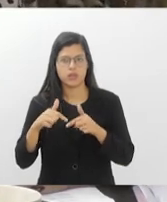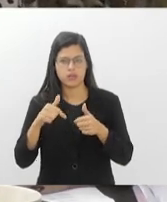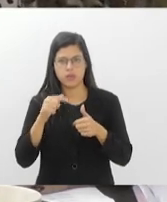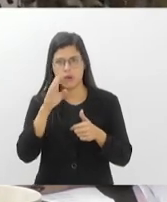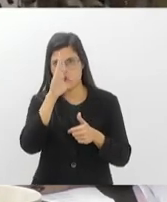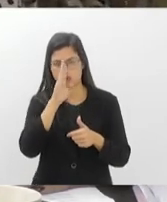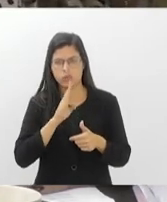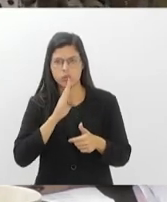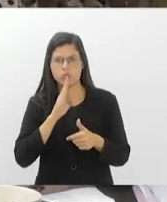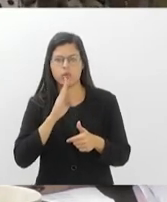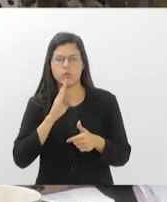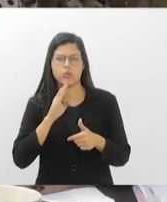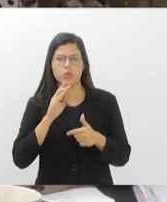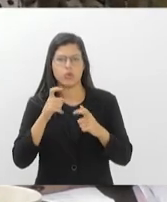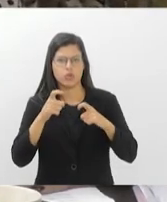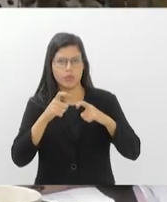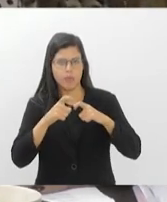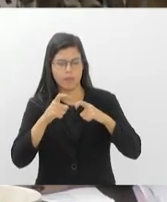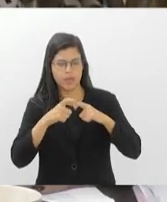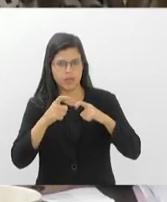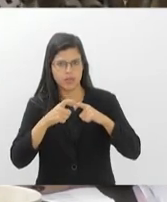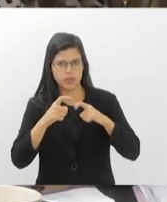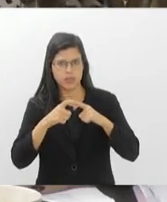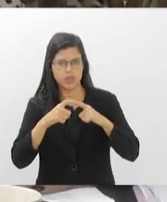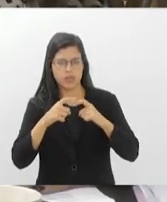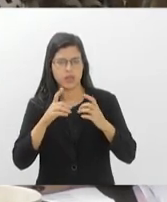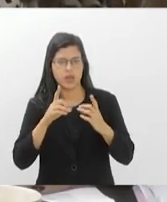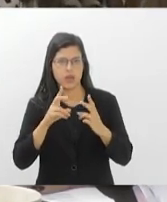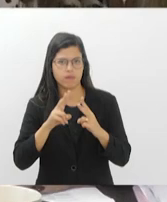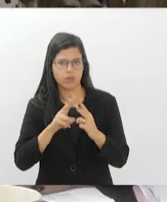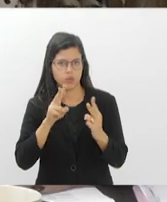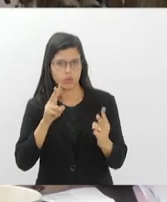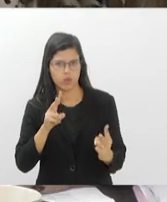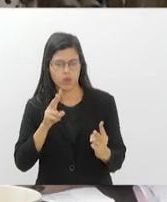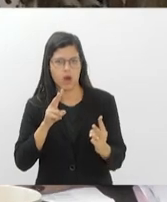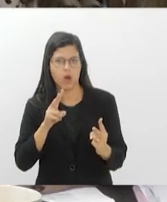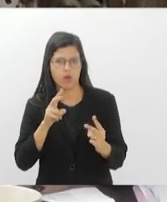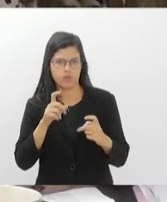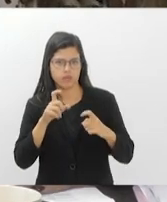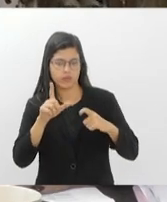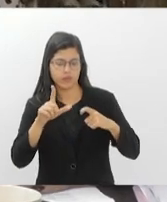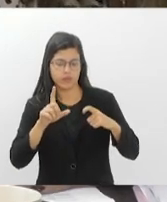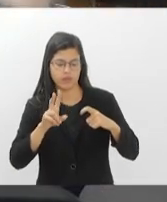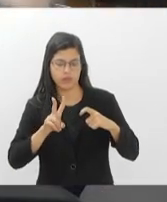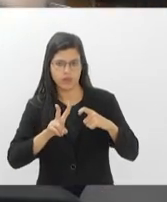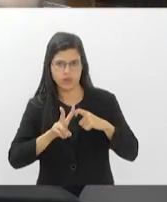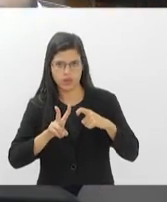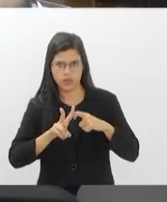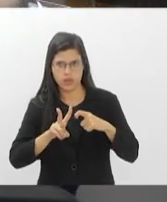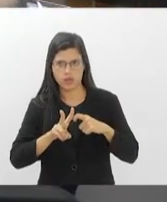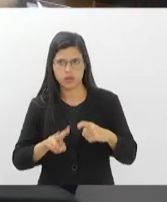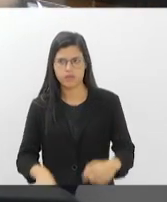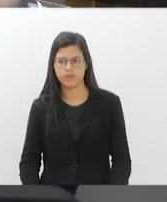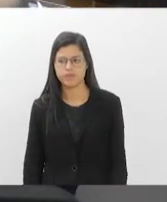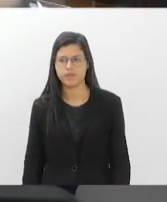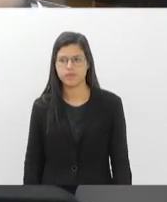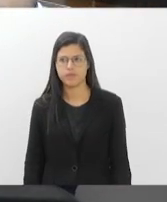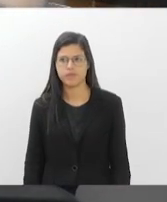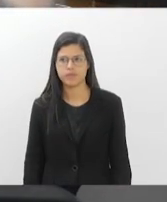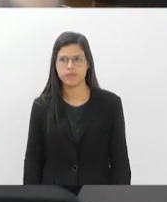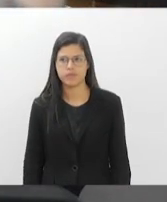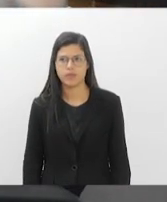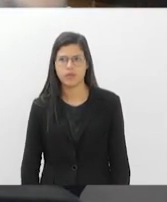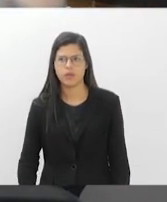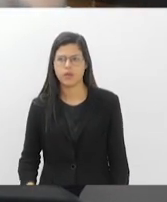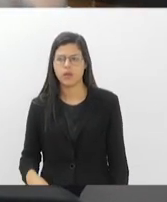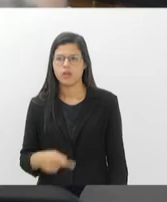telemedicina veterinária. O parecer é pela inconstitucionalidade. Presidente, dá para o senhor ler o